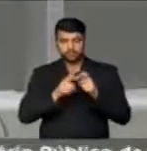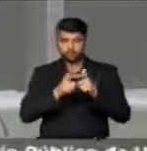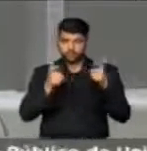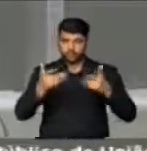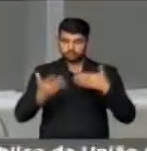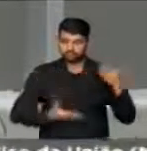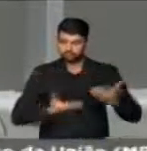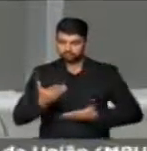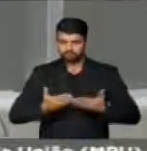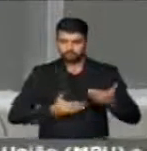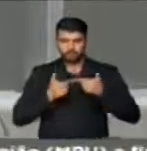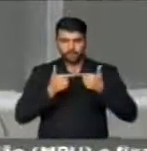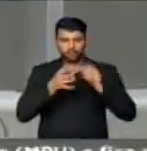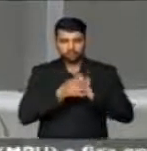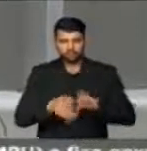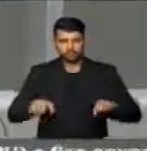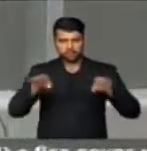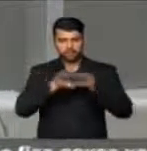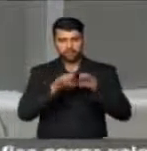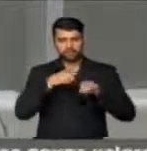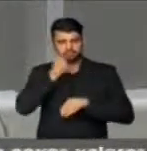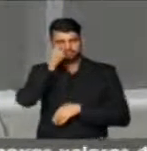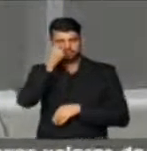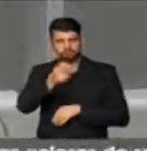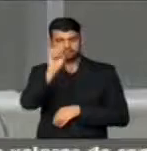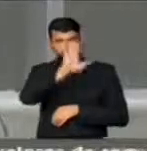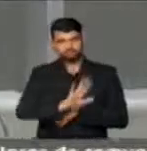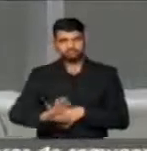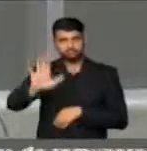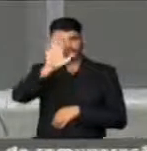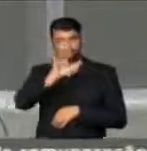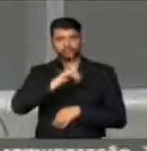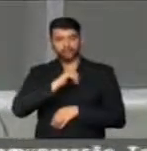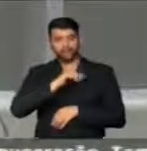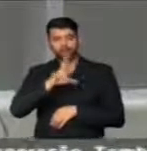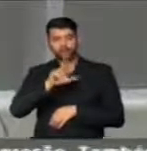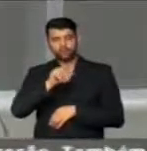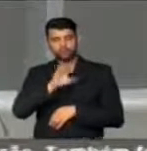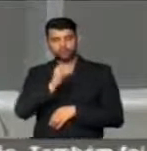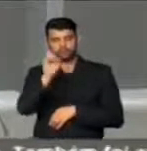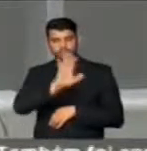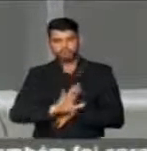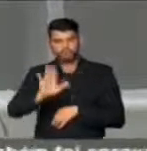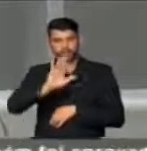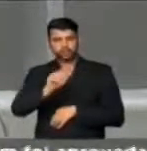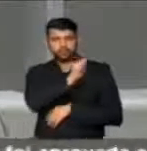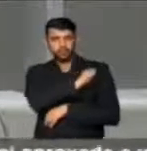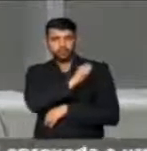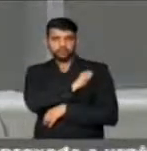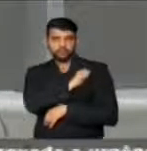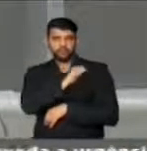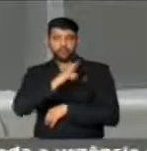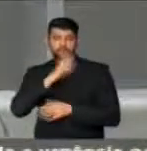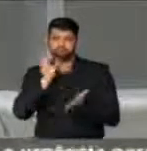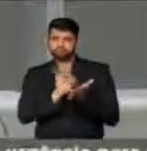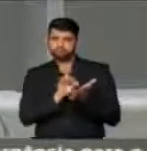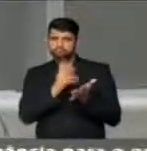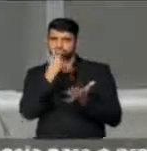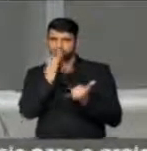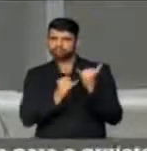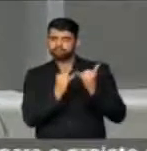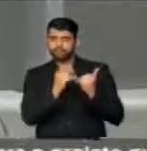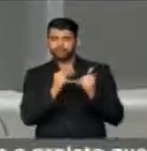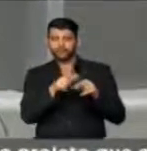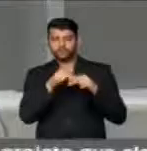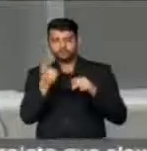grande serviço à causa democrática e aos interesses nacionais, que é a União Nacional dos Estudantes. E é exatamente, coincidentemente,